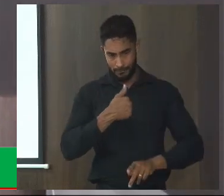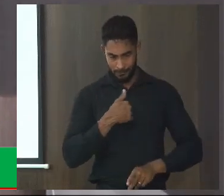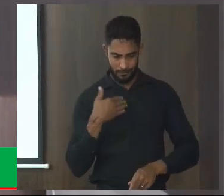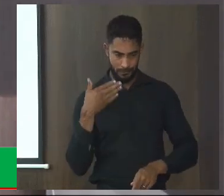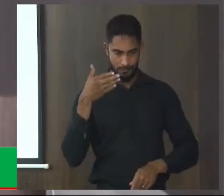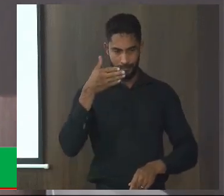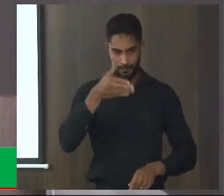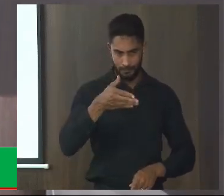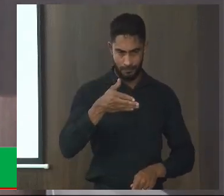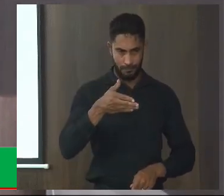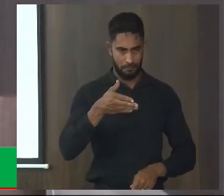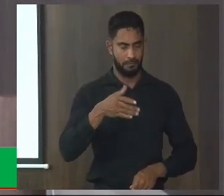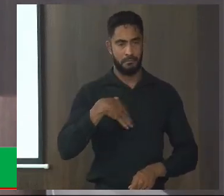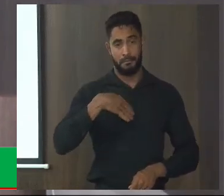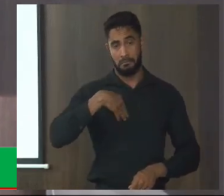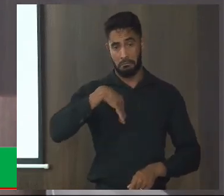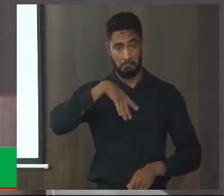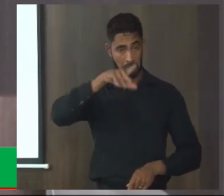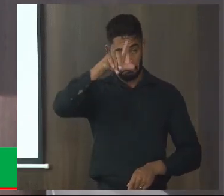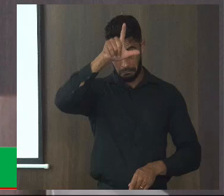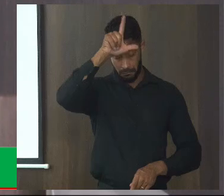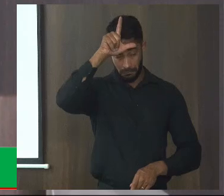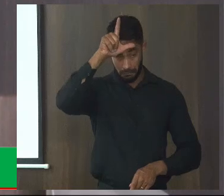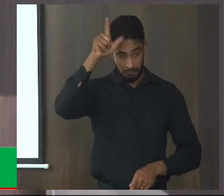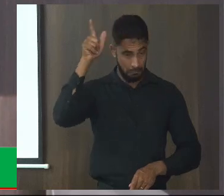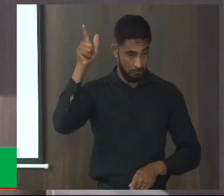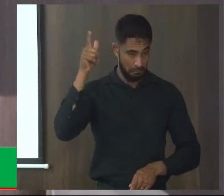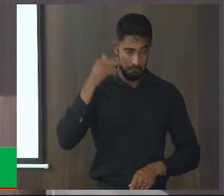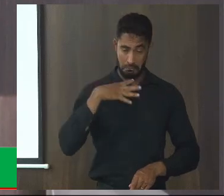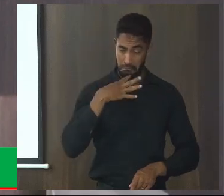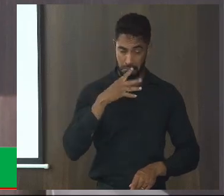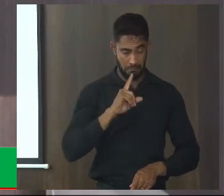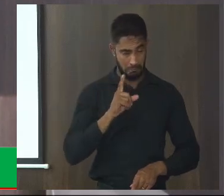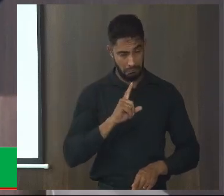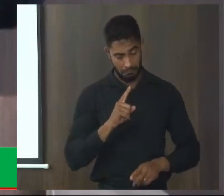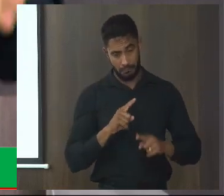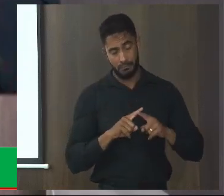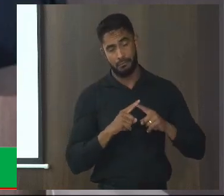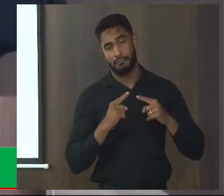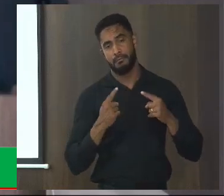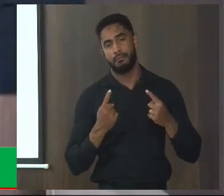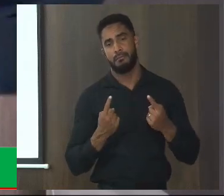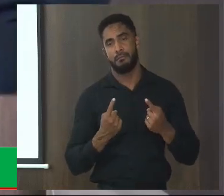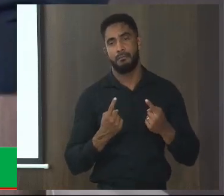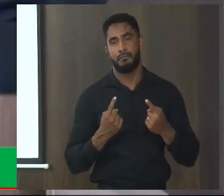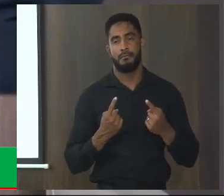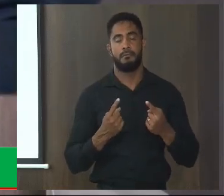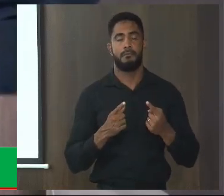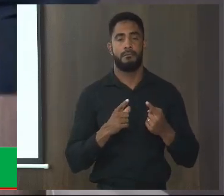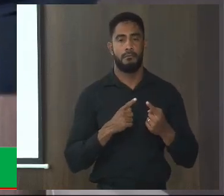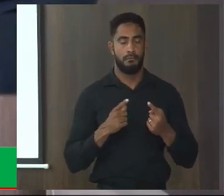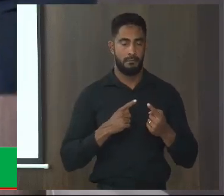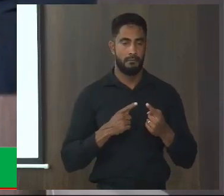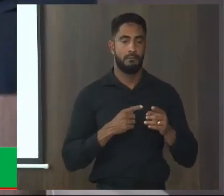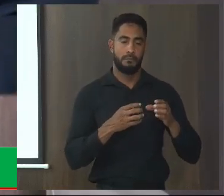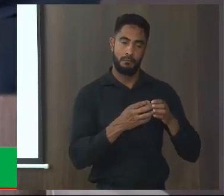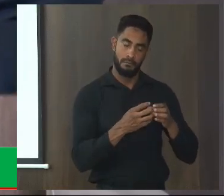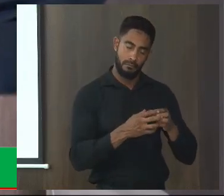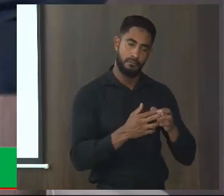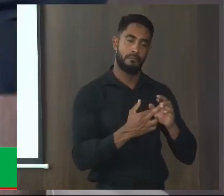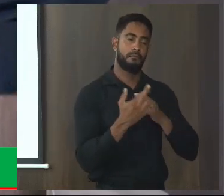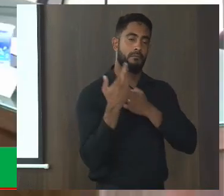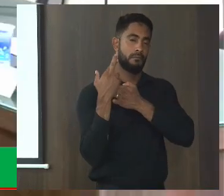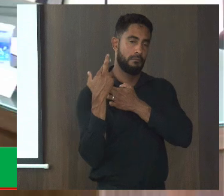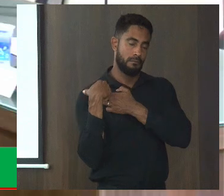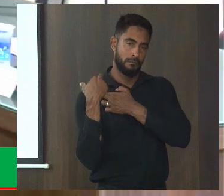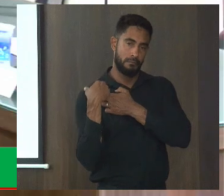ida, que sou um leigo, eu não tenho conhecimento, mas eu tenho conhecimento, tem órgãos que são responsáveis